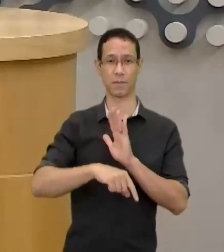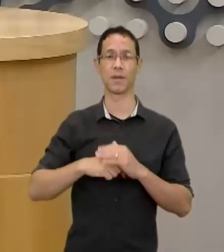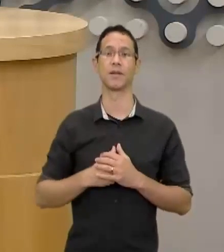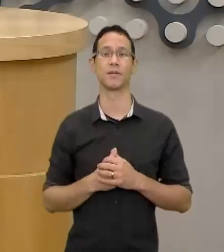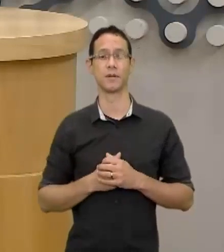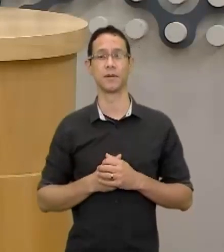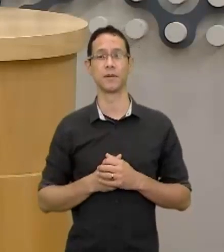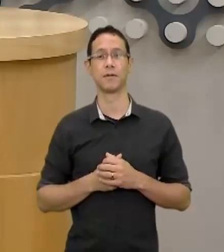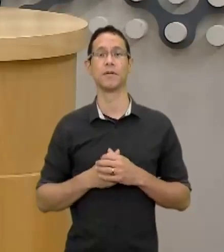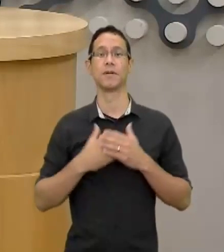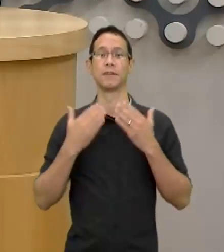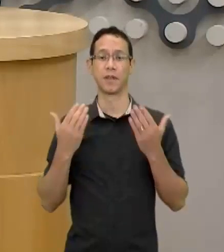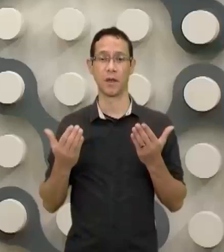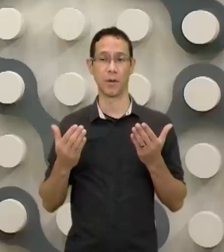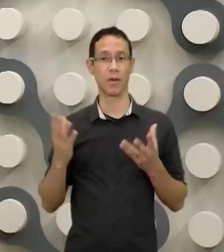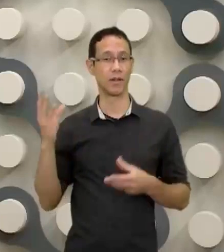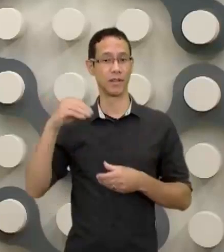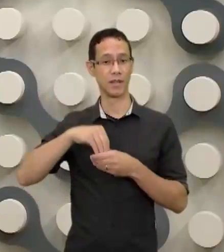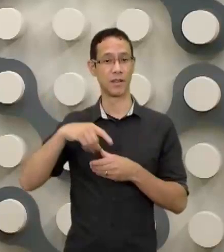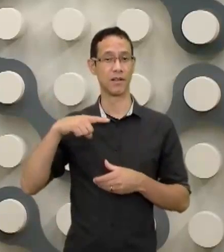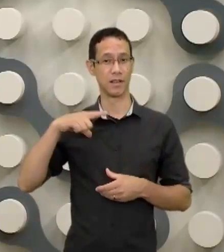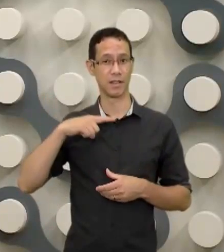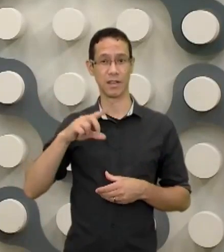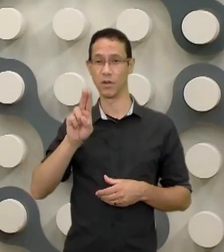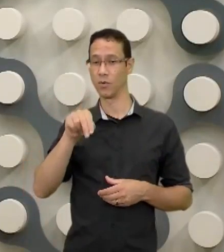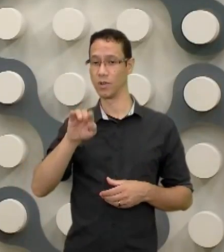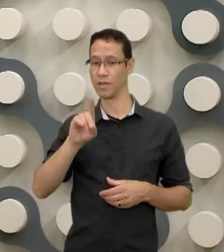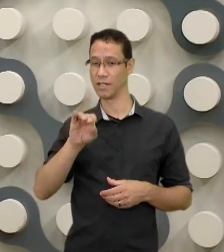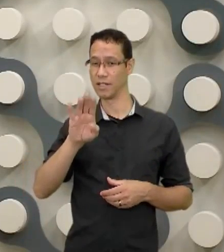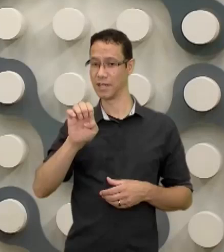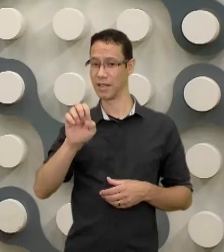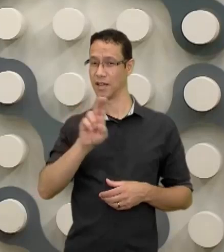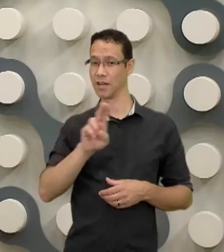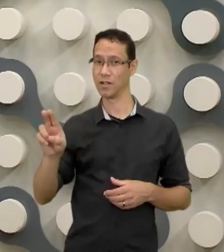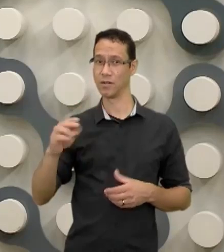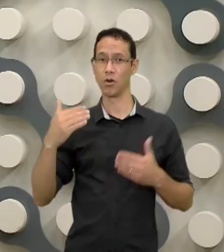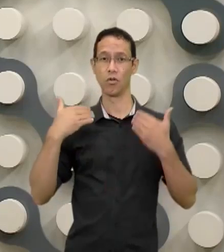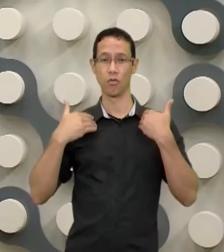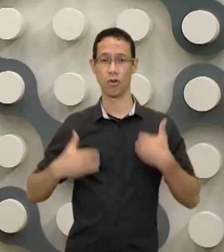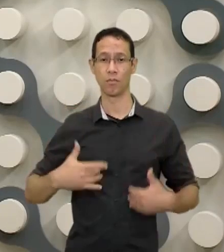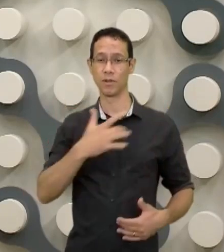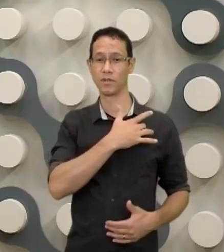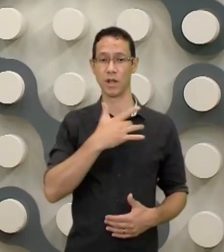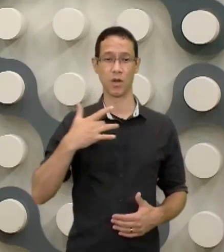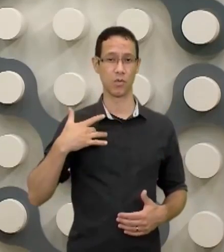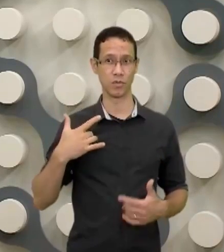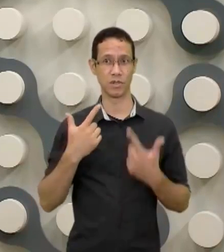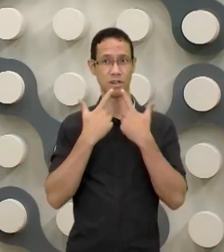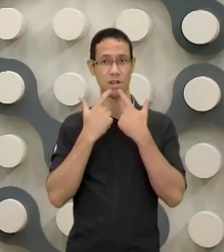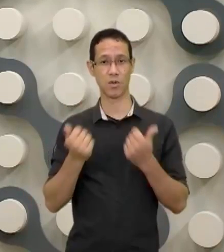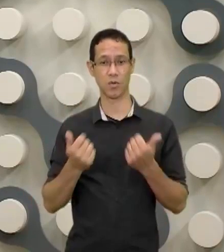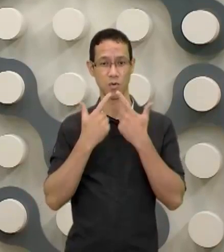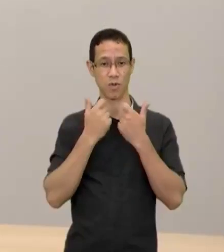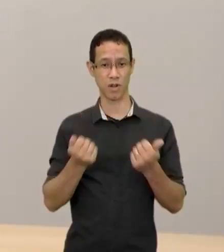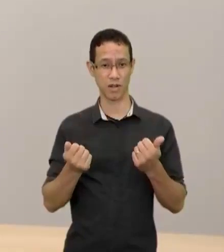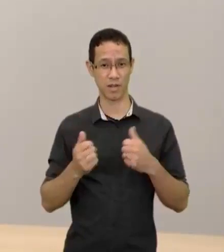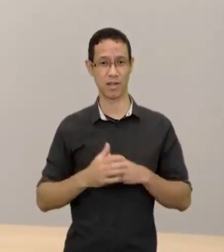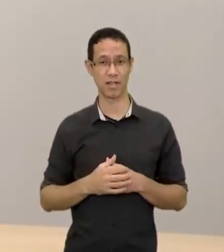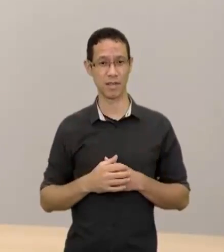Então, dentro desse aprofundamento, há uma unidade curricular chamada Corpo, Saúde e Linguagens. Não, certo?